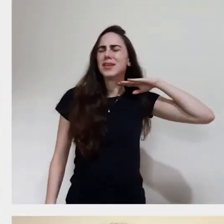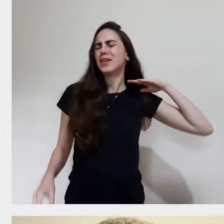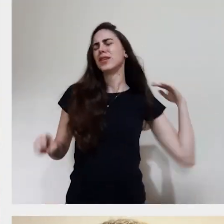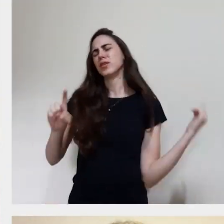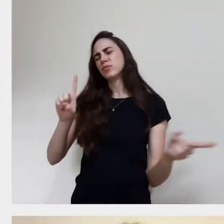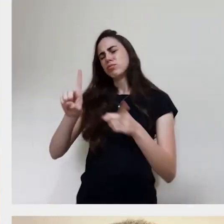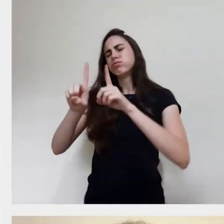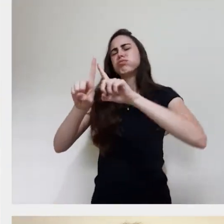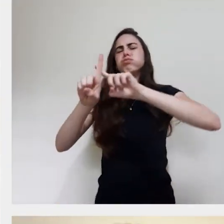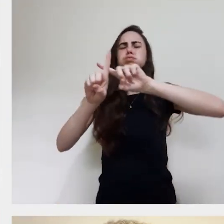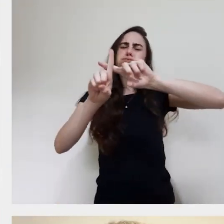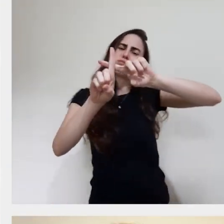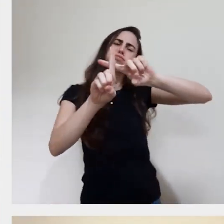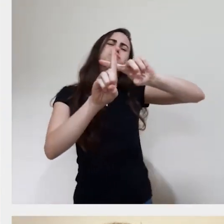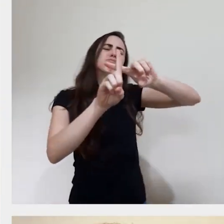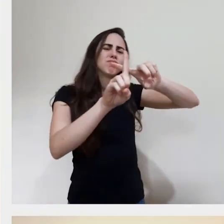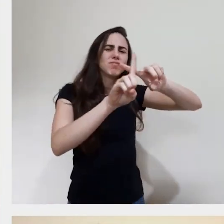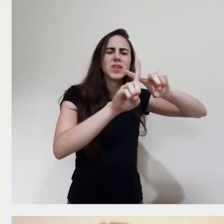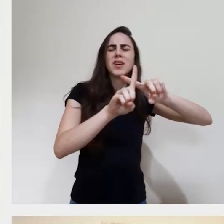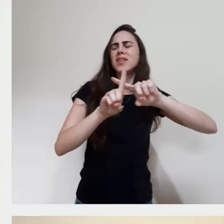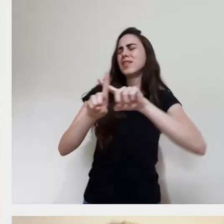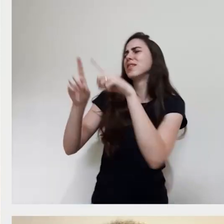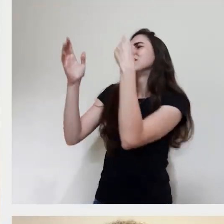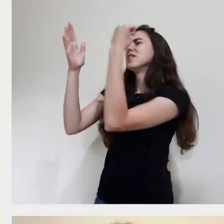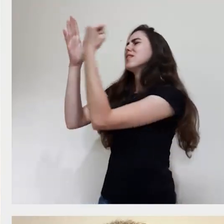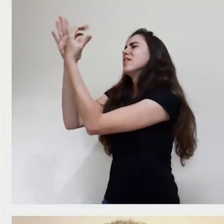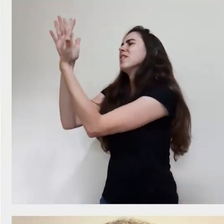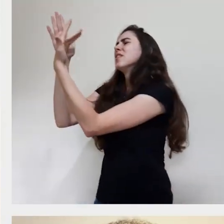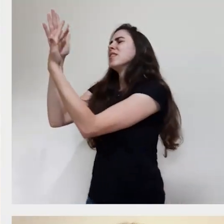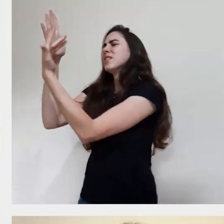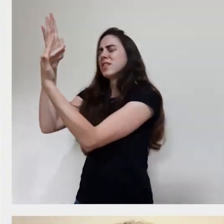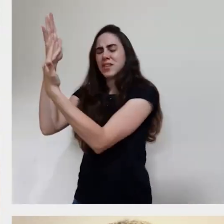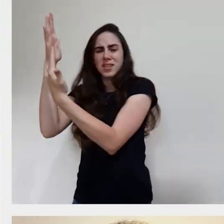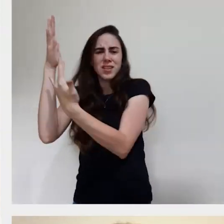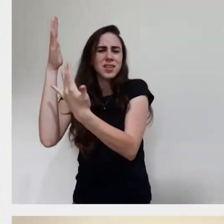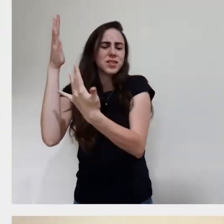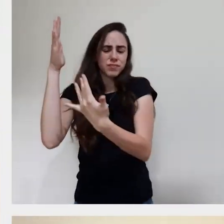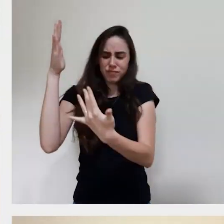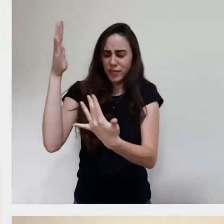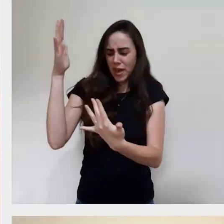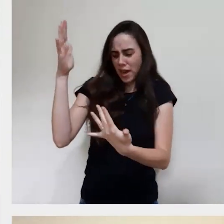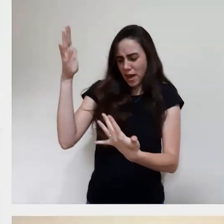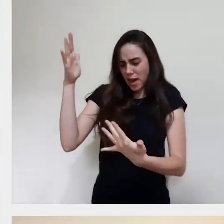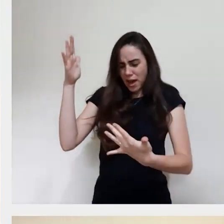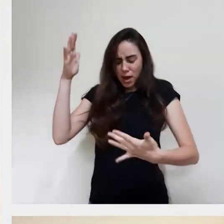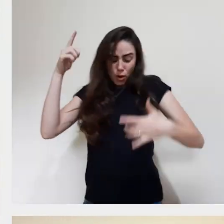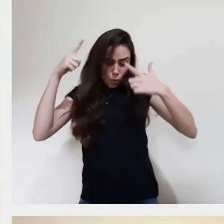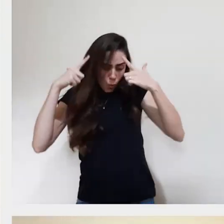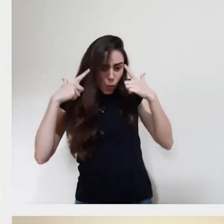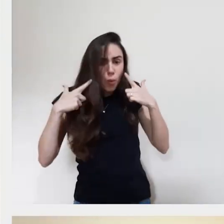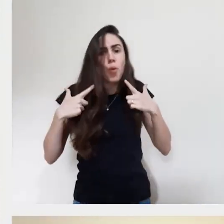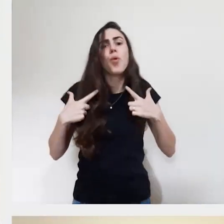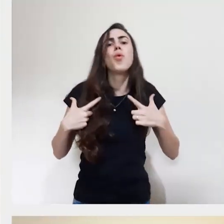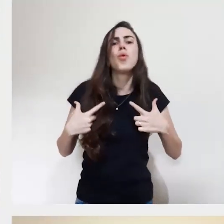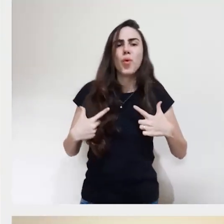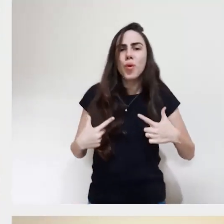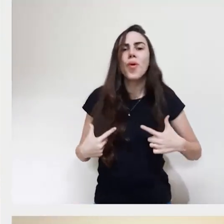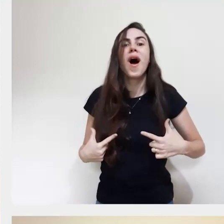morrendo seu sangue por nós derramou.